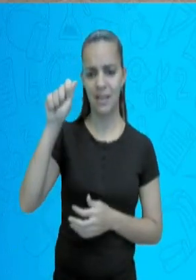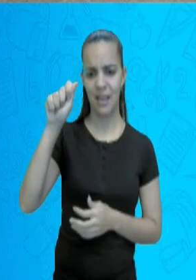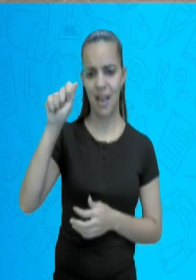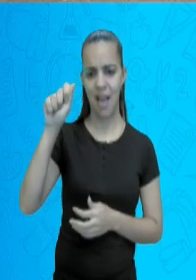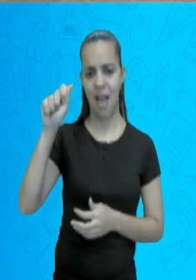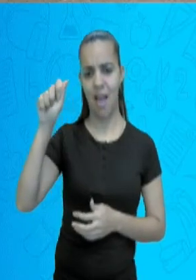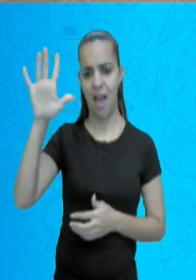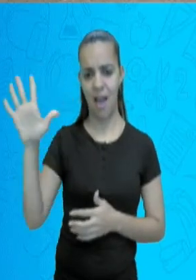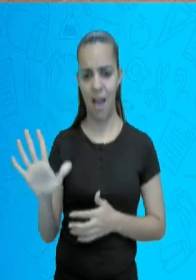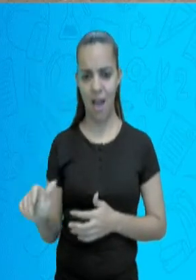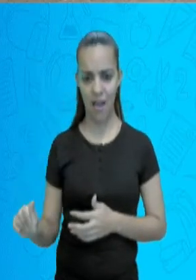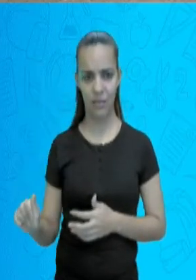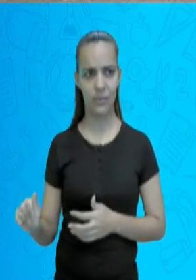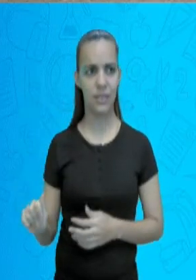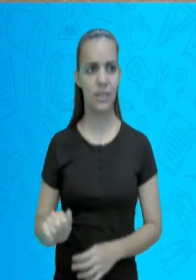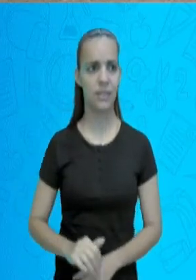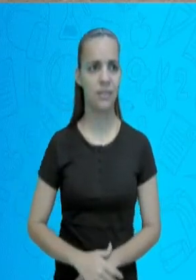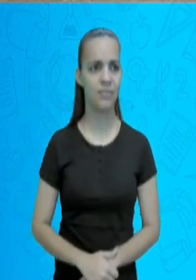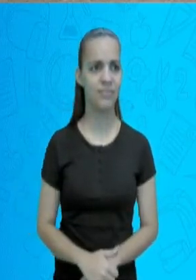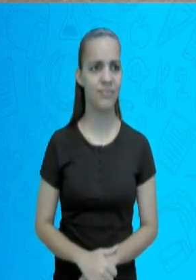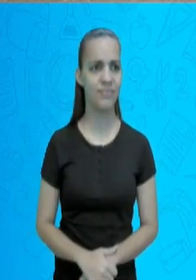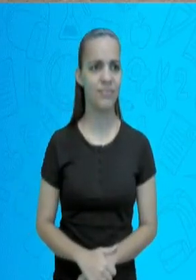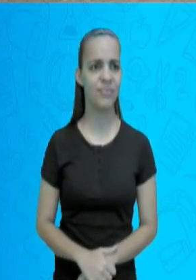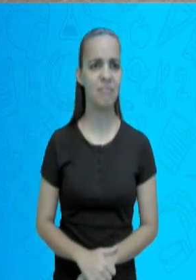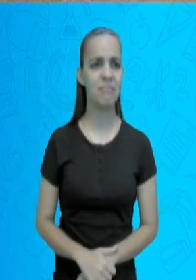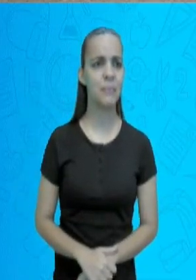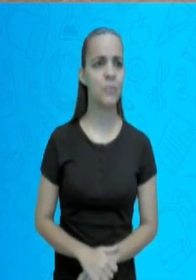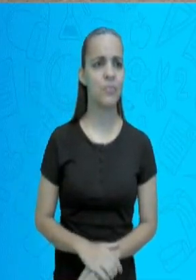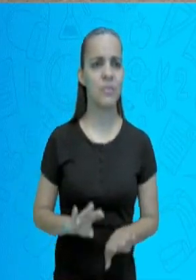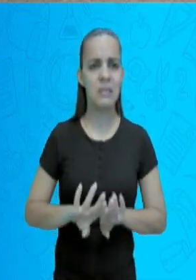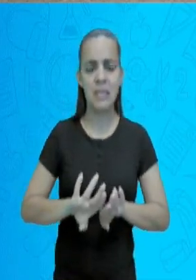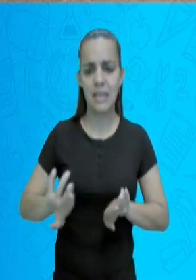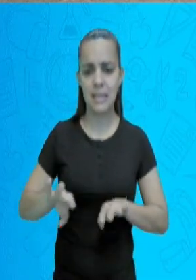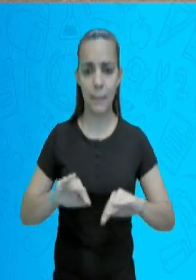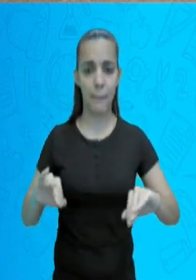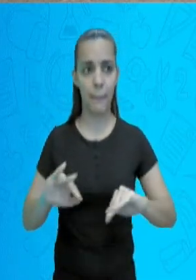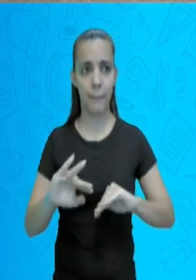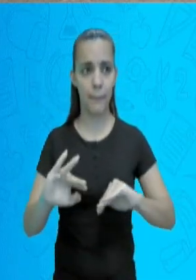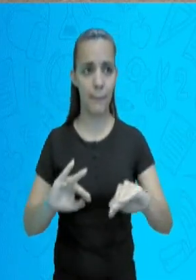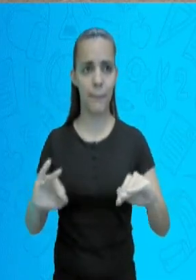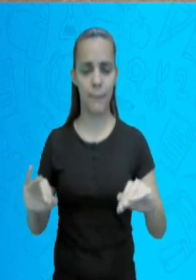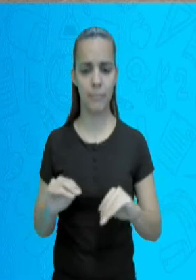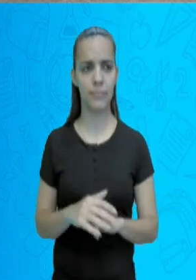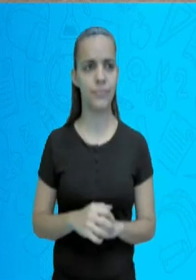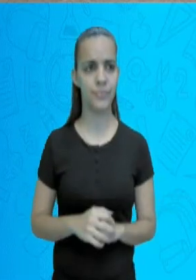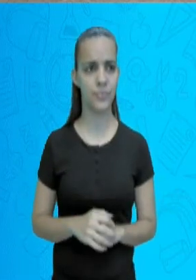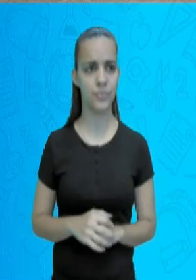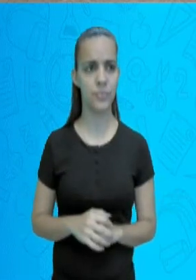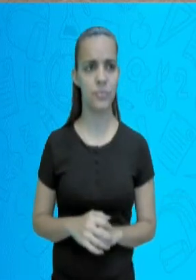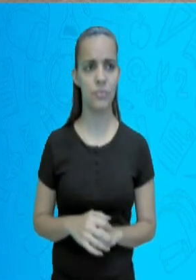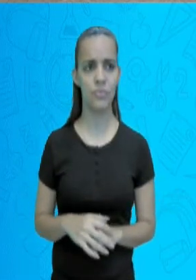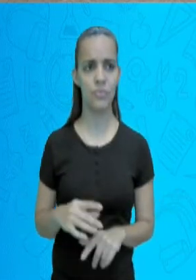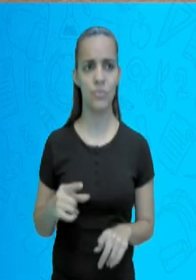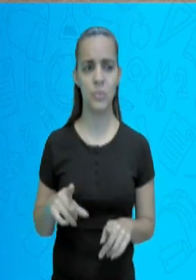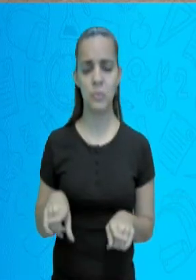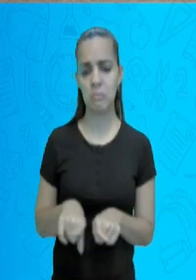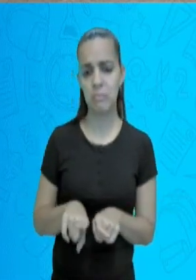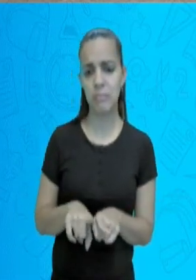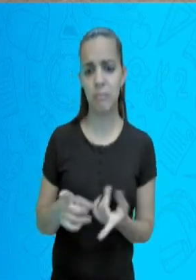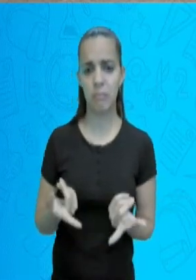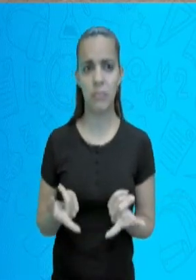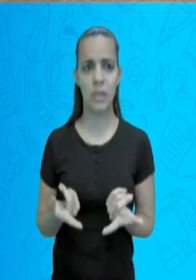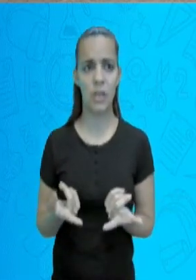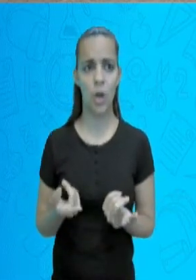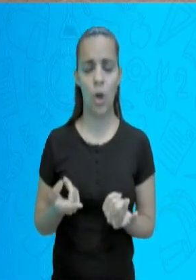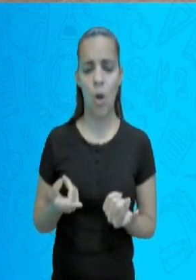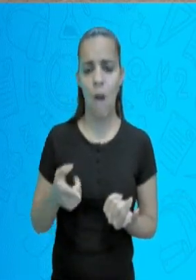Oceania? Os oceanos. O que separa a Oceania do restante do mundo? Os oceanos. O que